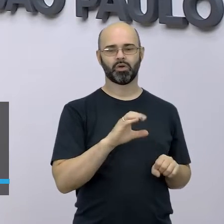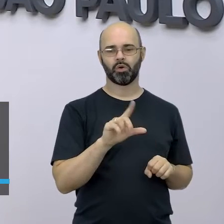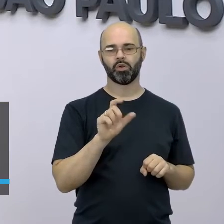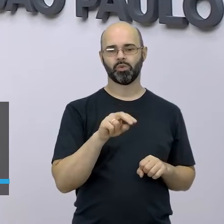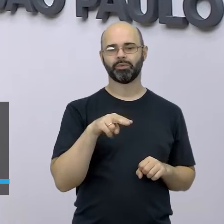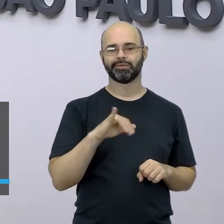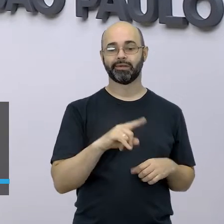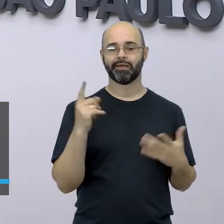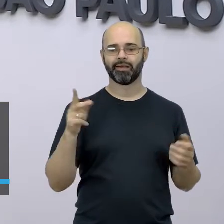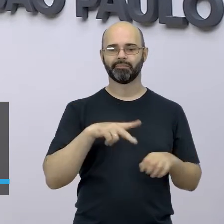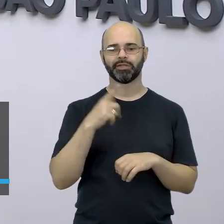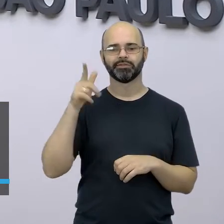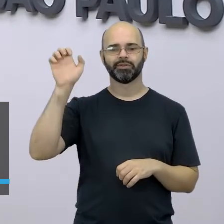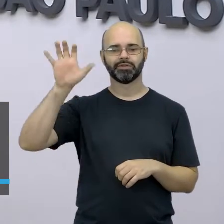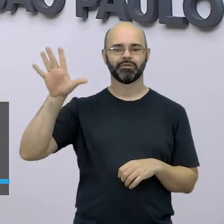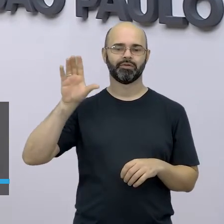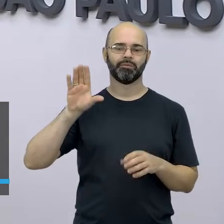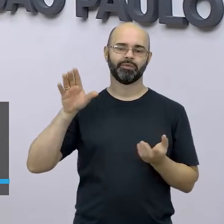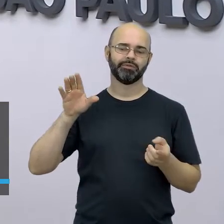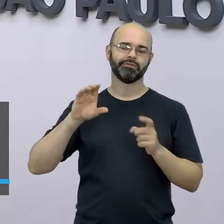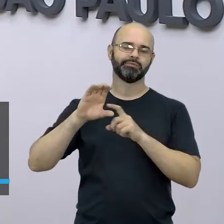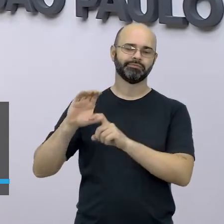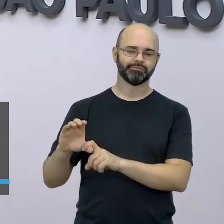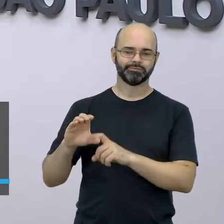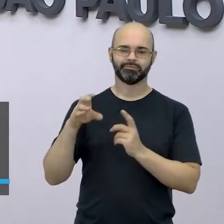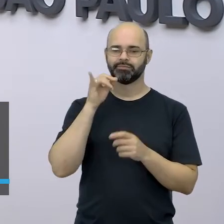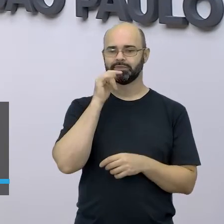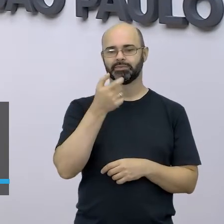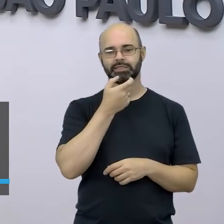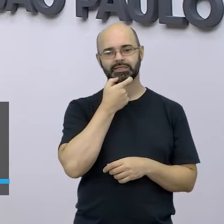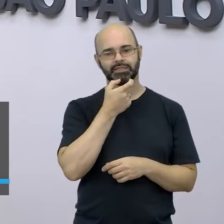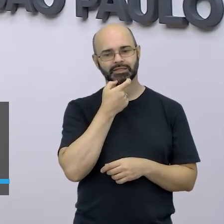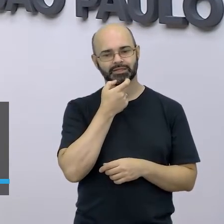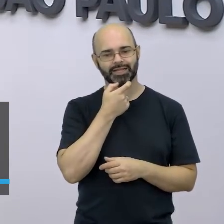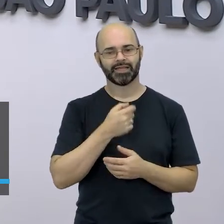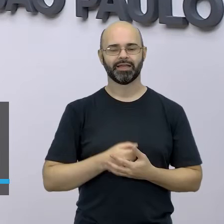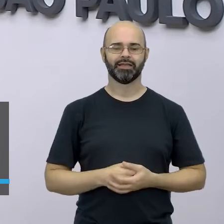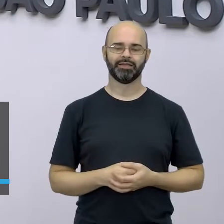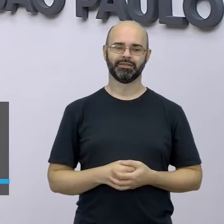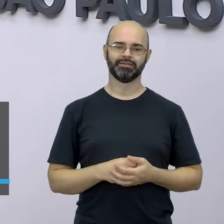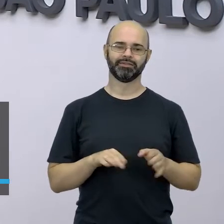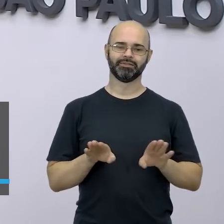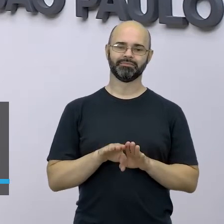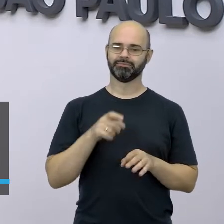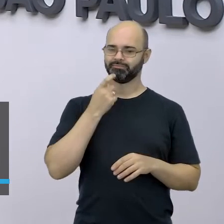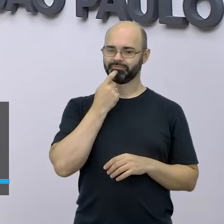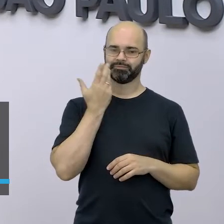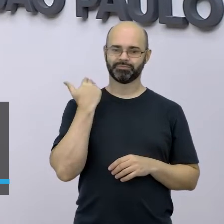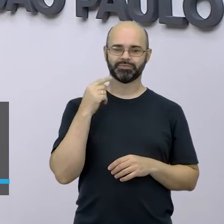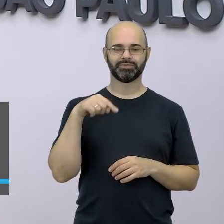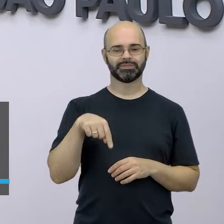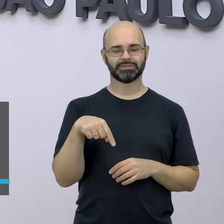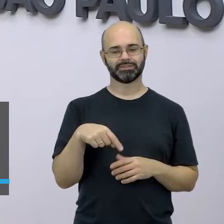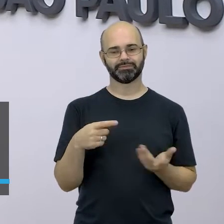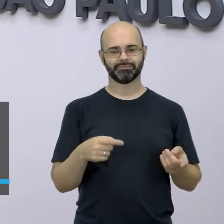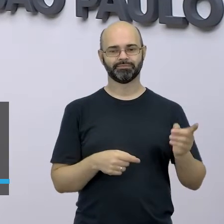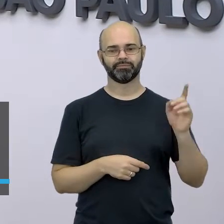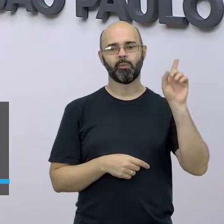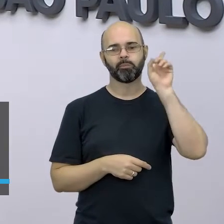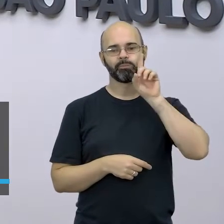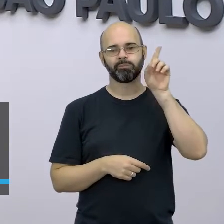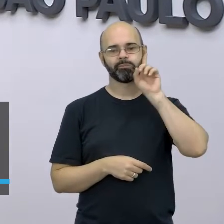países da Europa, como por exemplo a Inglaterra e mais recentemente aqui da América, os Estados